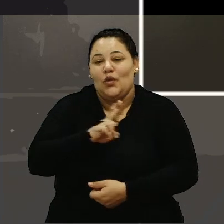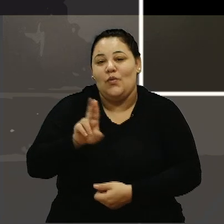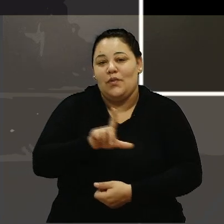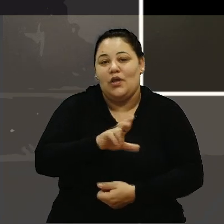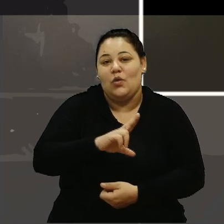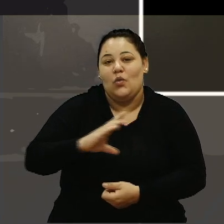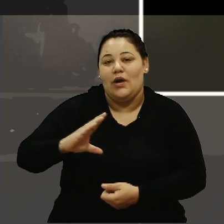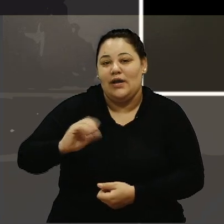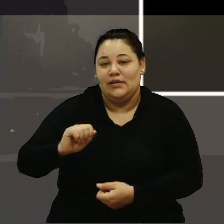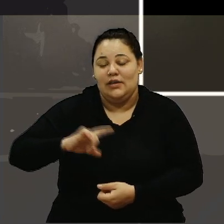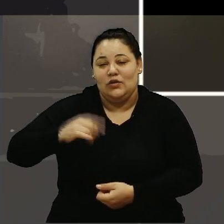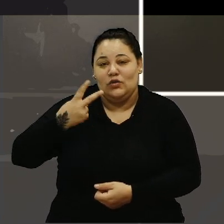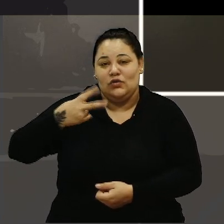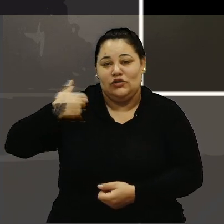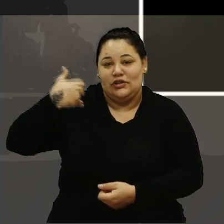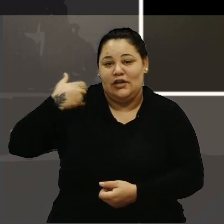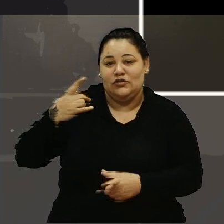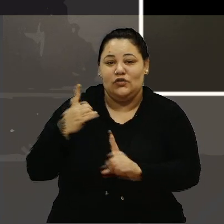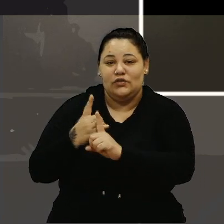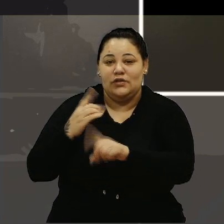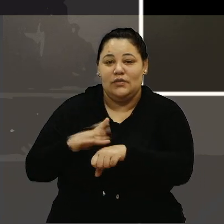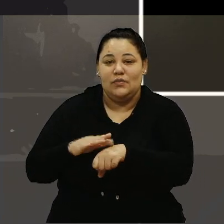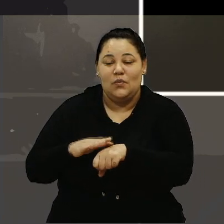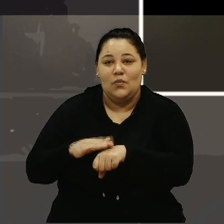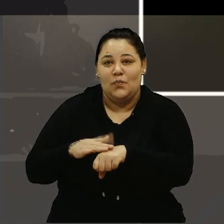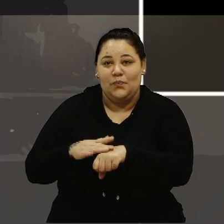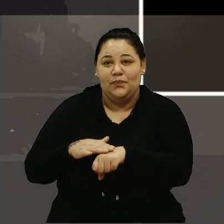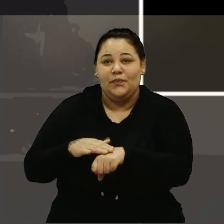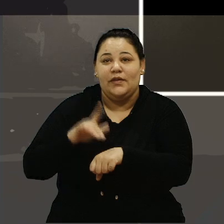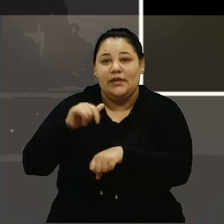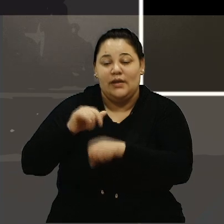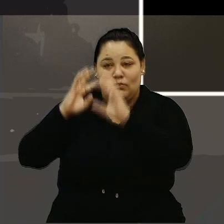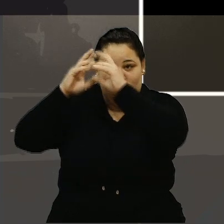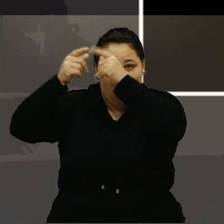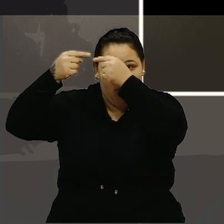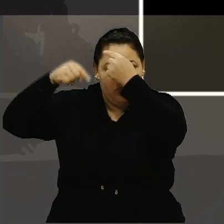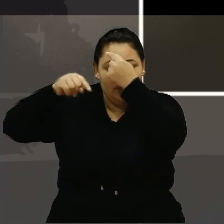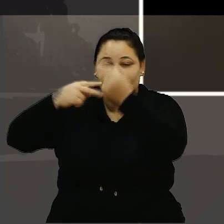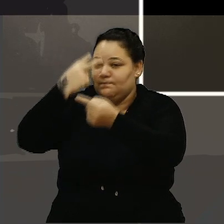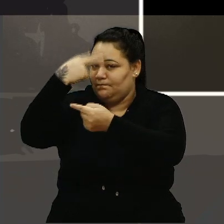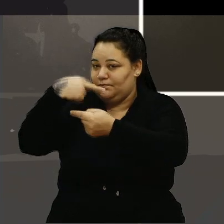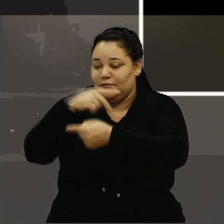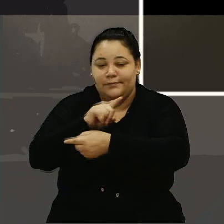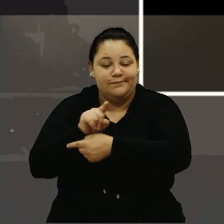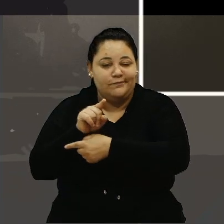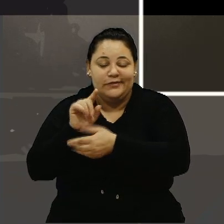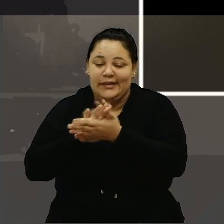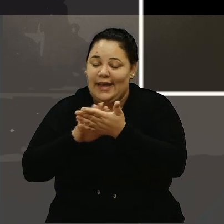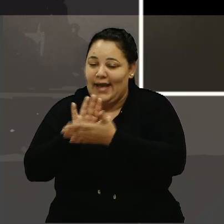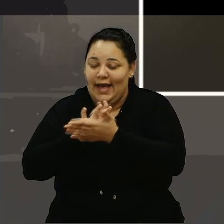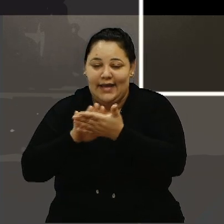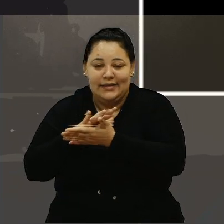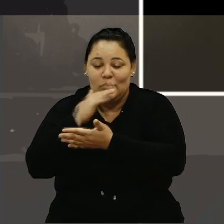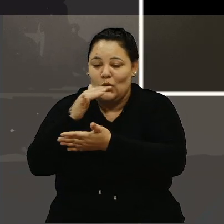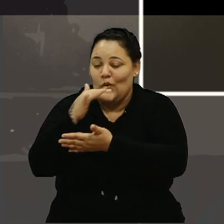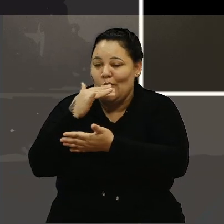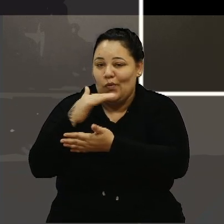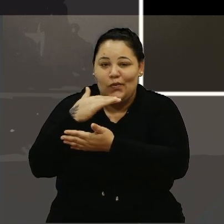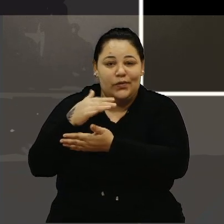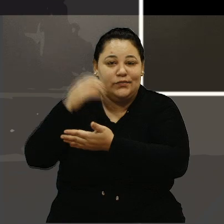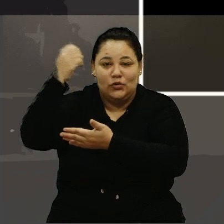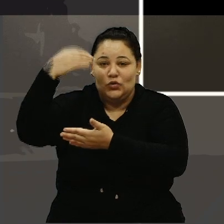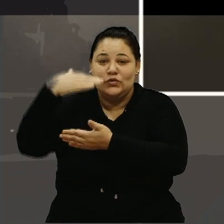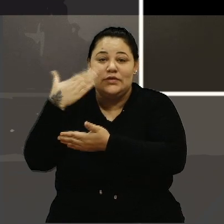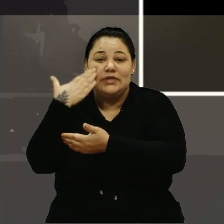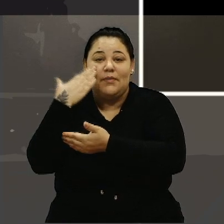2 aninhos e fui diagnosticado com a síndrome de Morsier e hipoplasia dos nervos ópticos. Ou seja, não consigo ver objetos, cores e nem identificar o